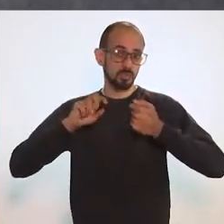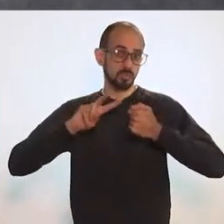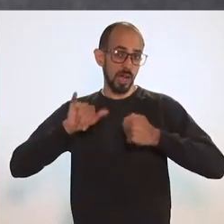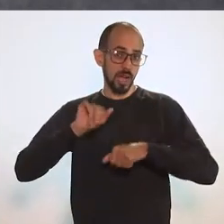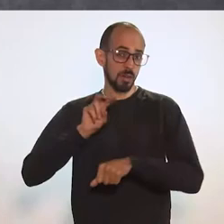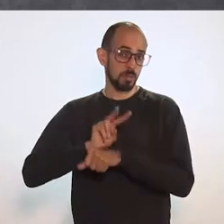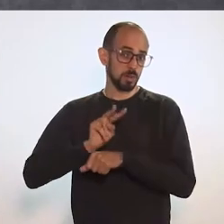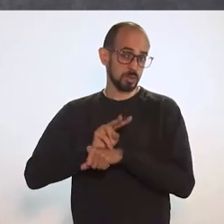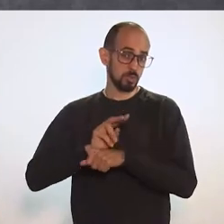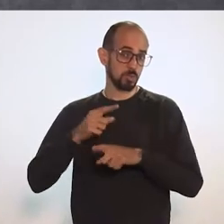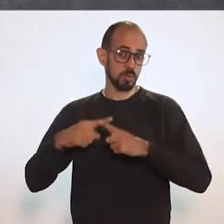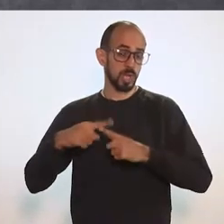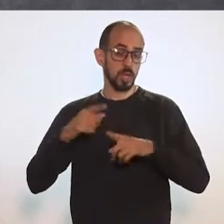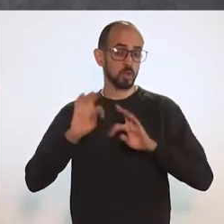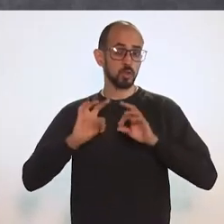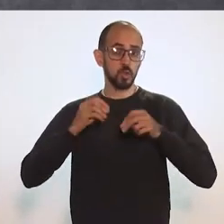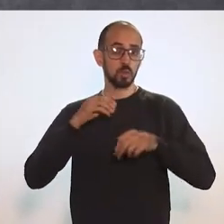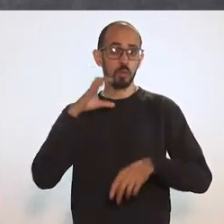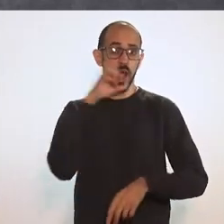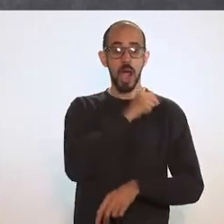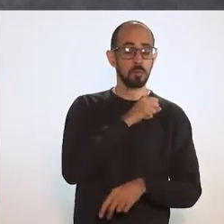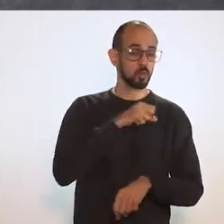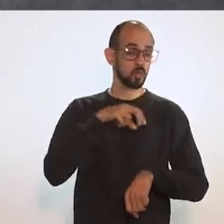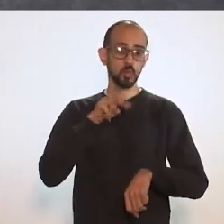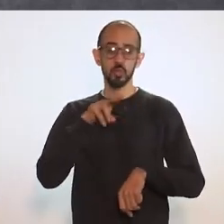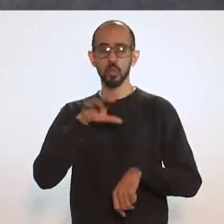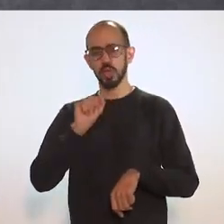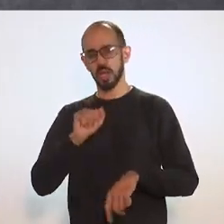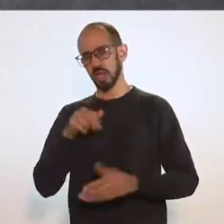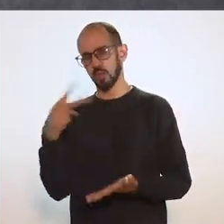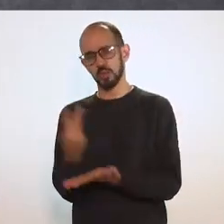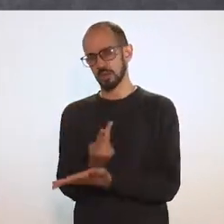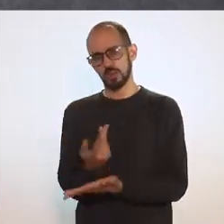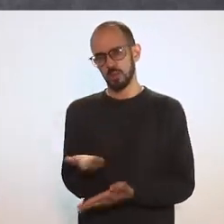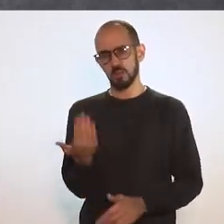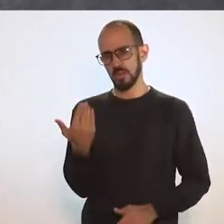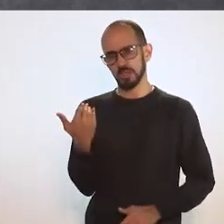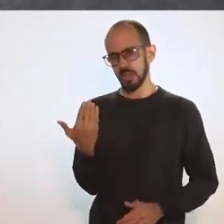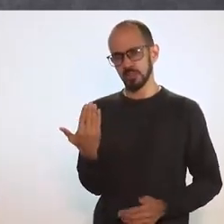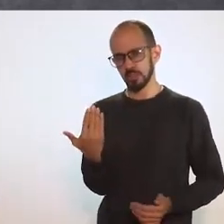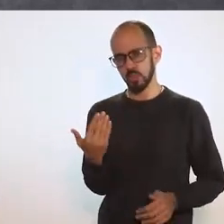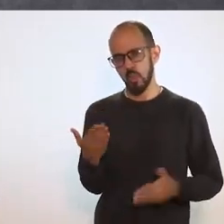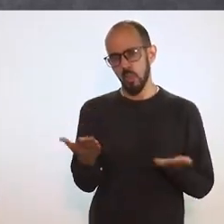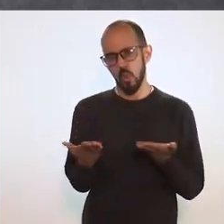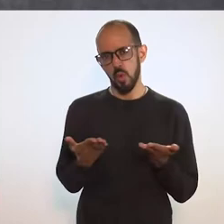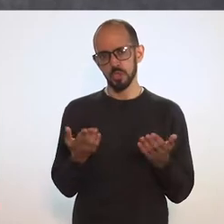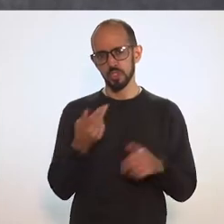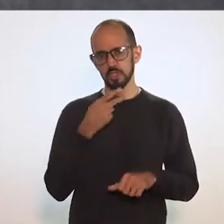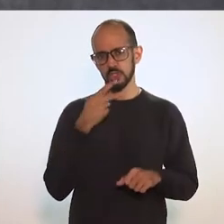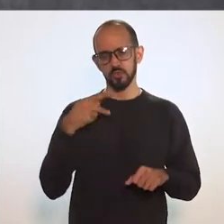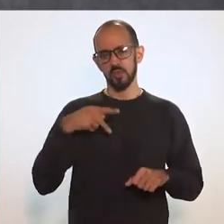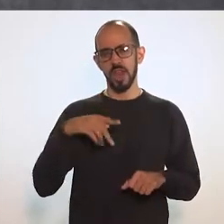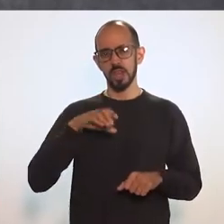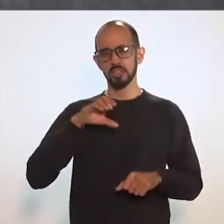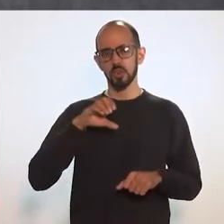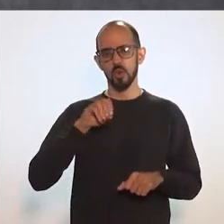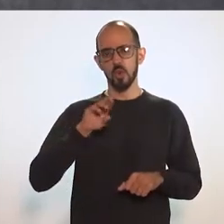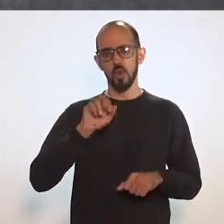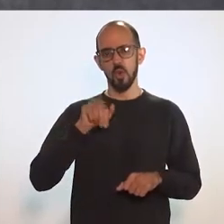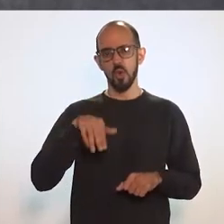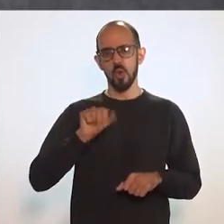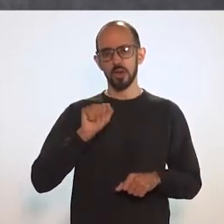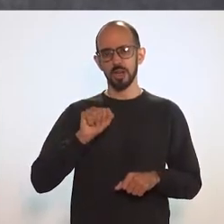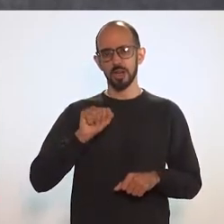tudo muito rápido, né? A gente nunca se deparou com essa situação. Hoje a gente já fala em Coronavac,